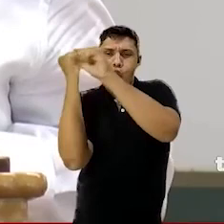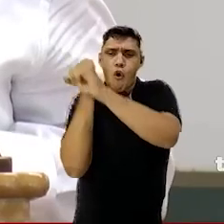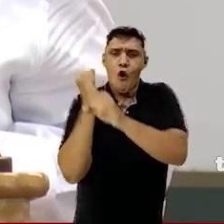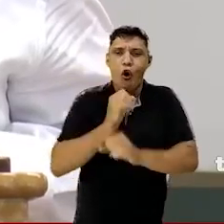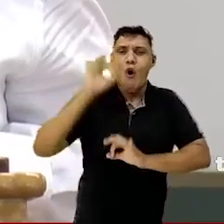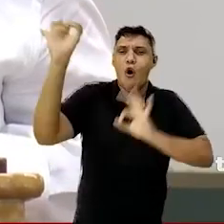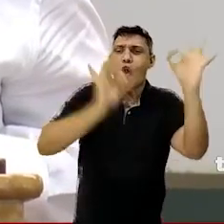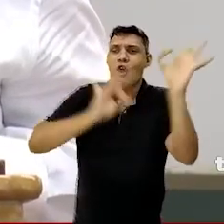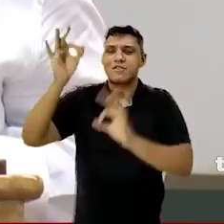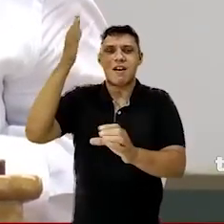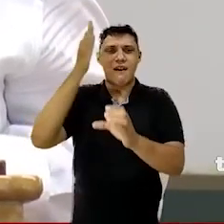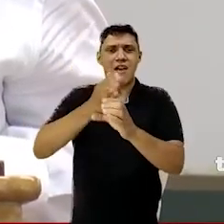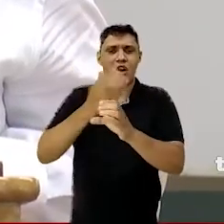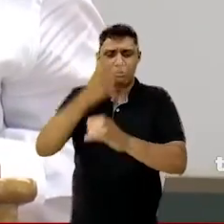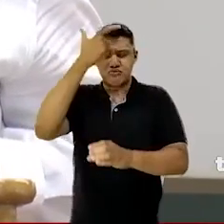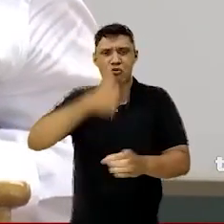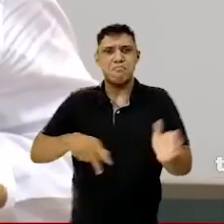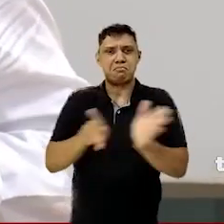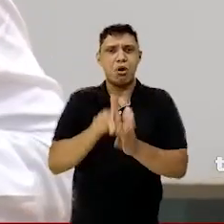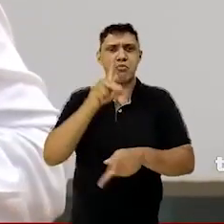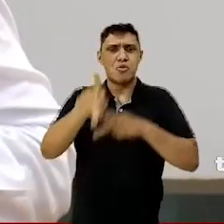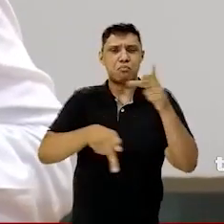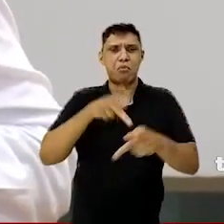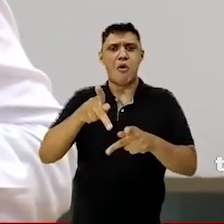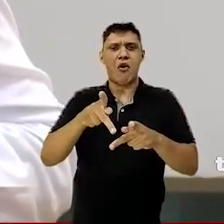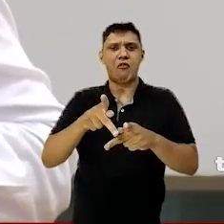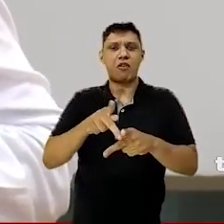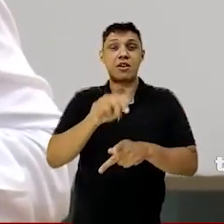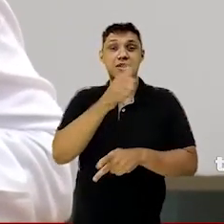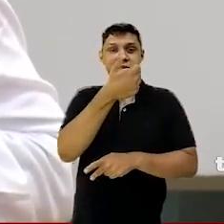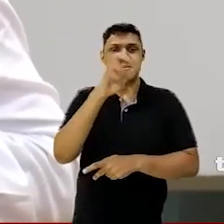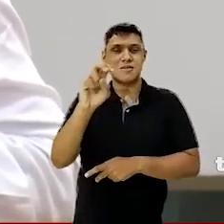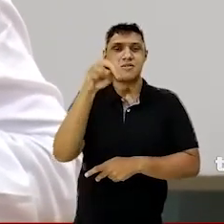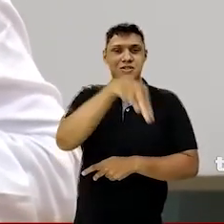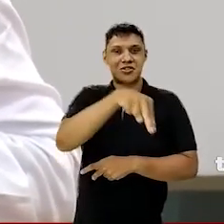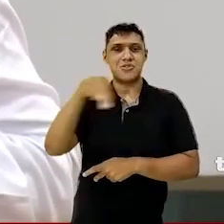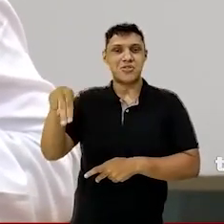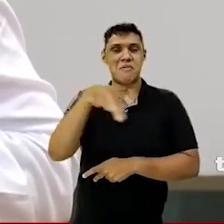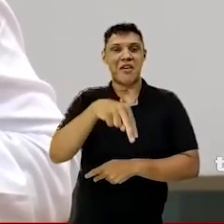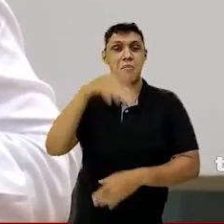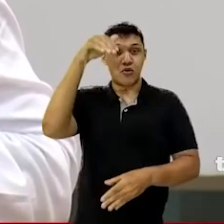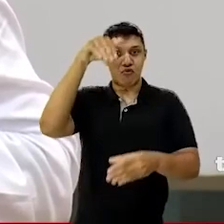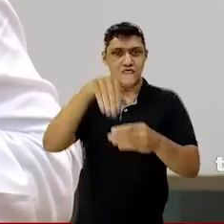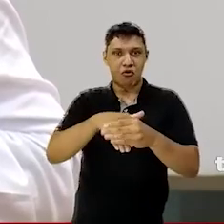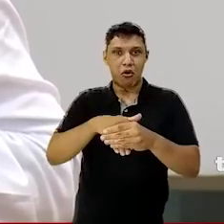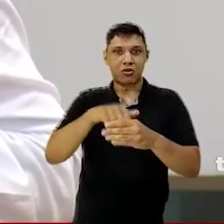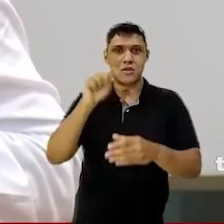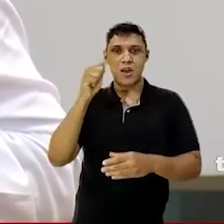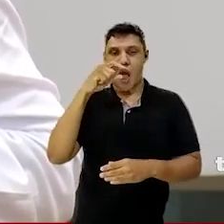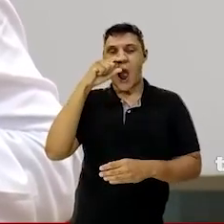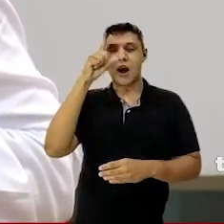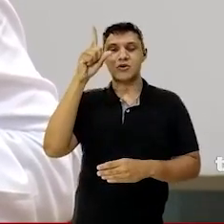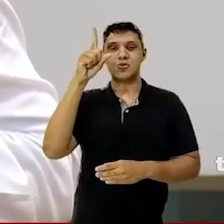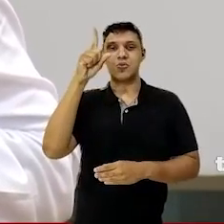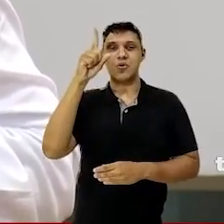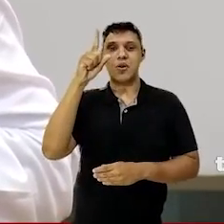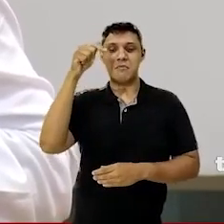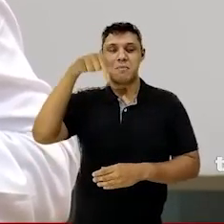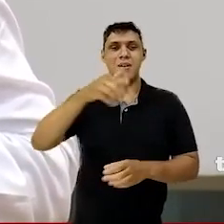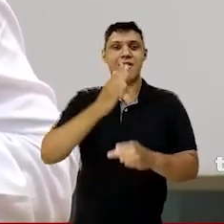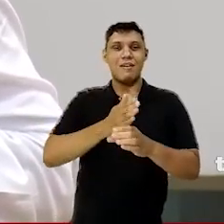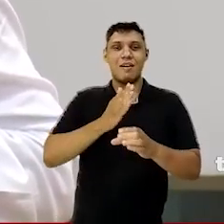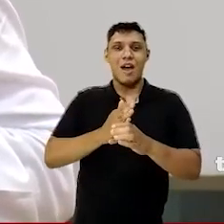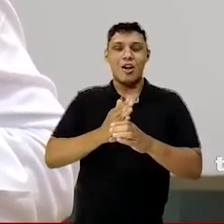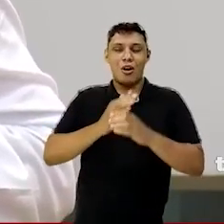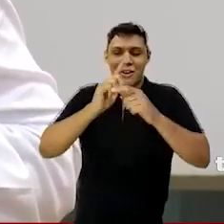fé e determinação. Dia 15 de novembro, vote Arthur Mainar para que Caicó volte a